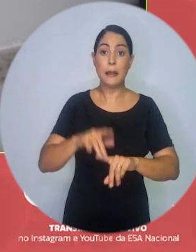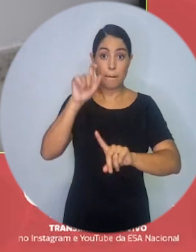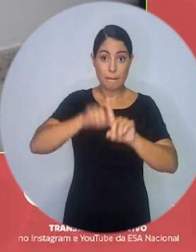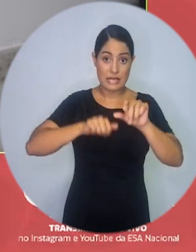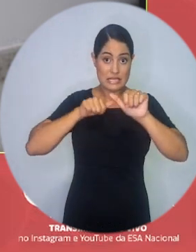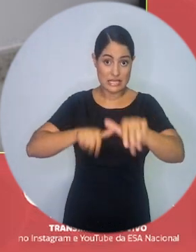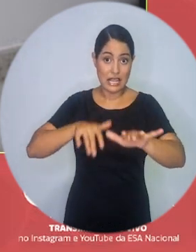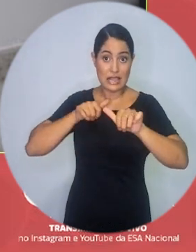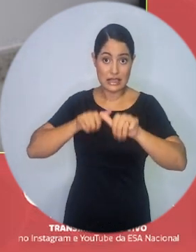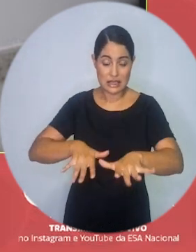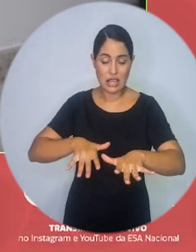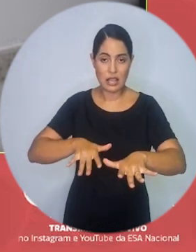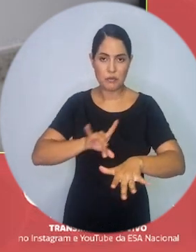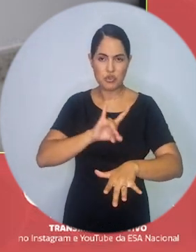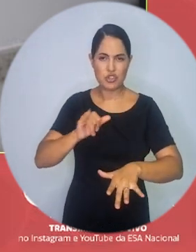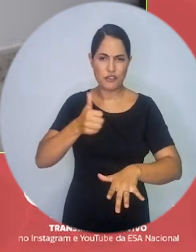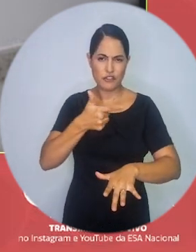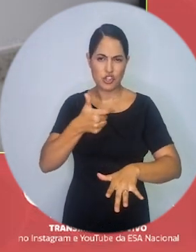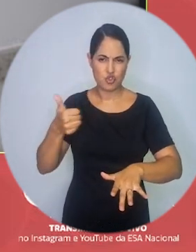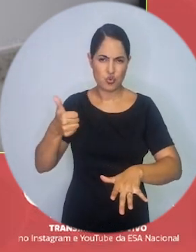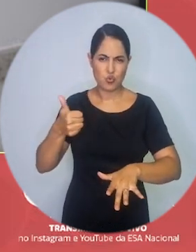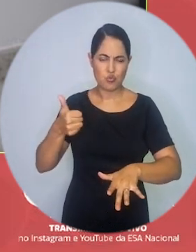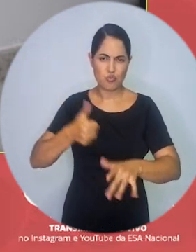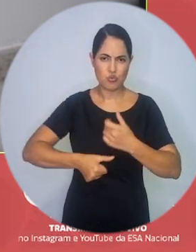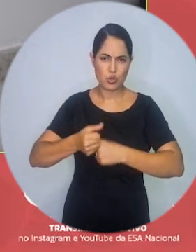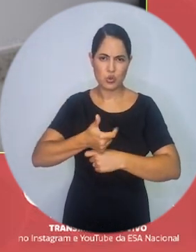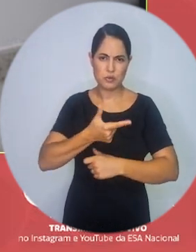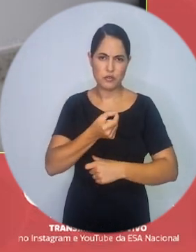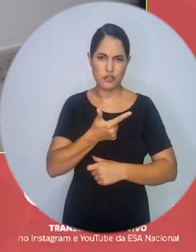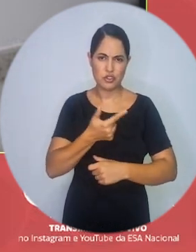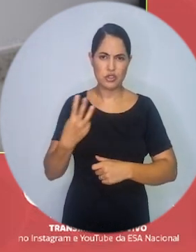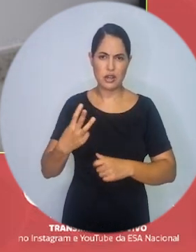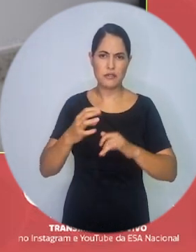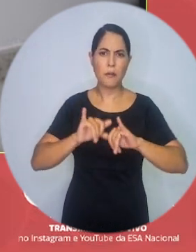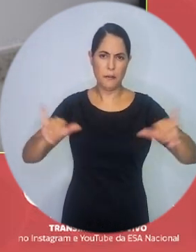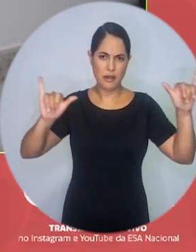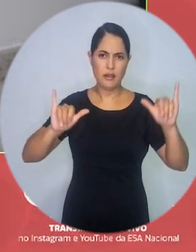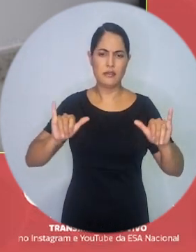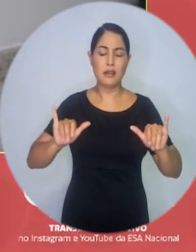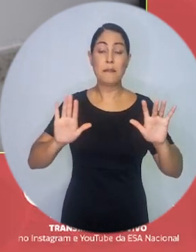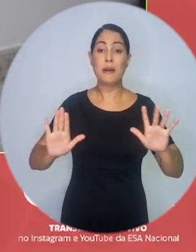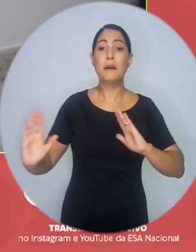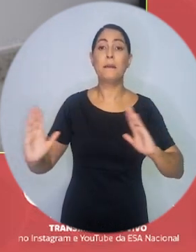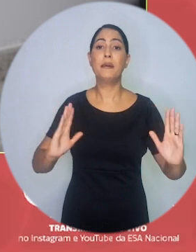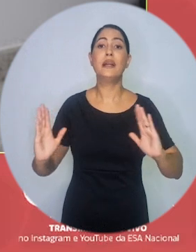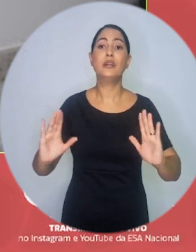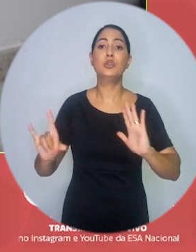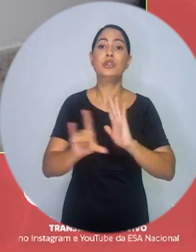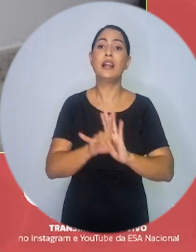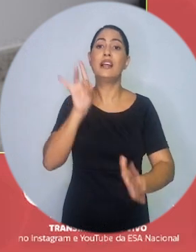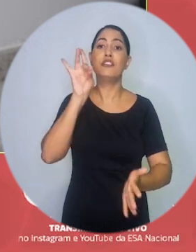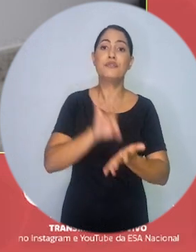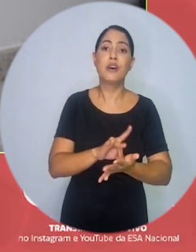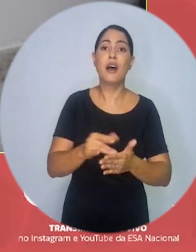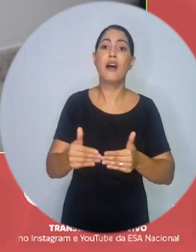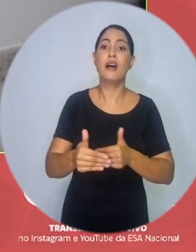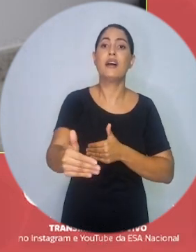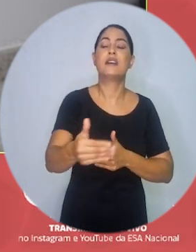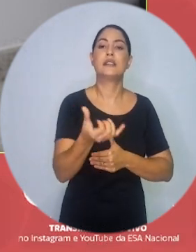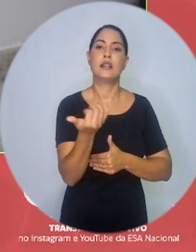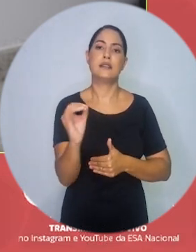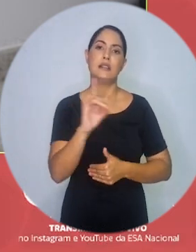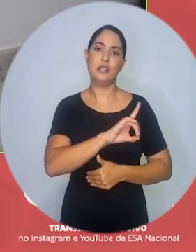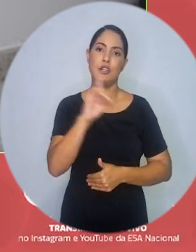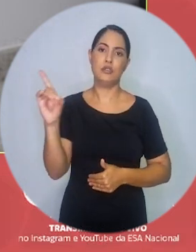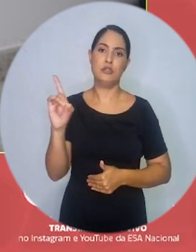de setembro, na verdade, no dia 21 de setembro de 2023, e teve uma vacatio legis de